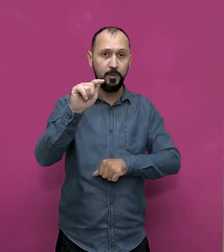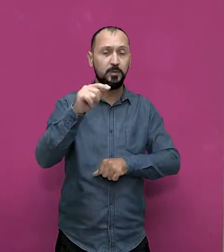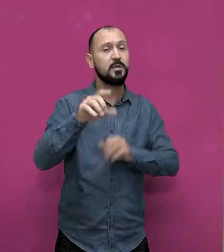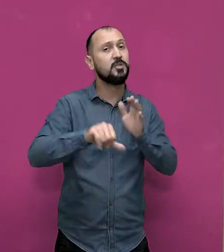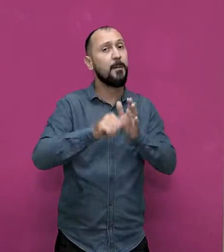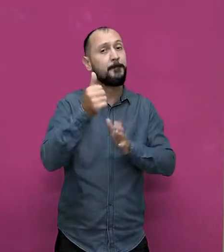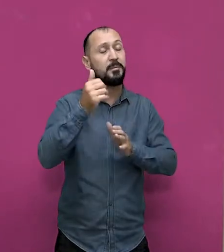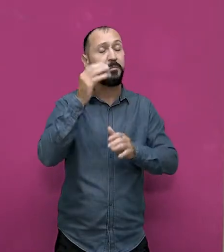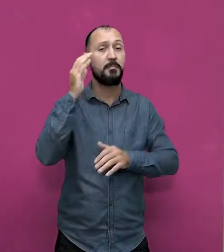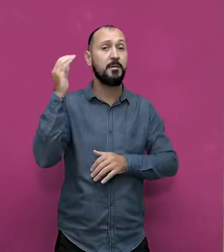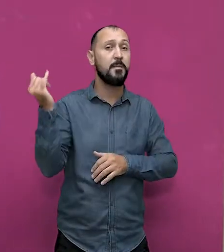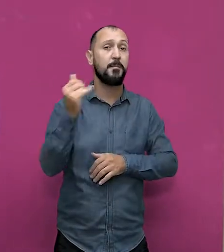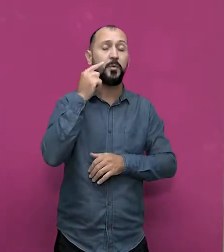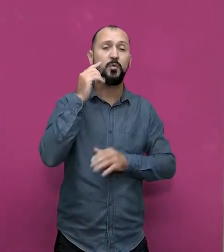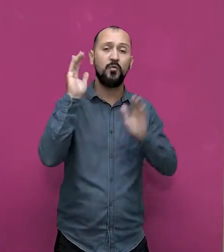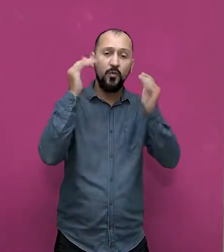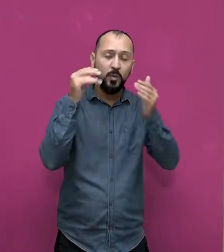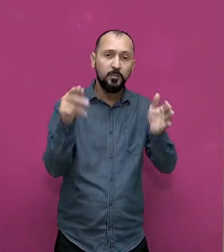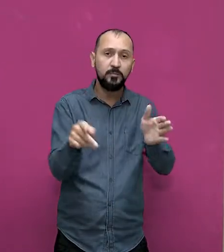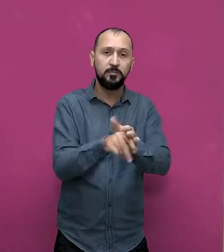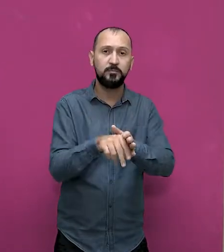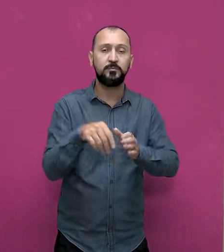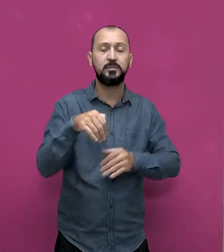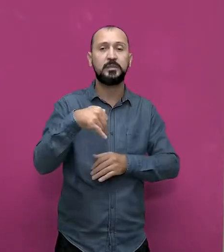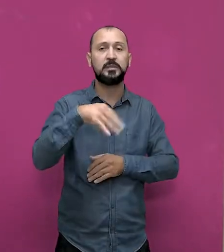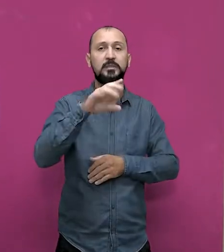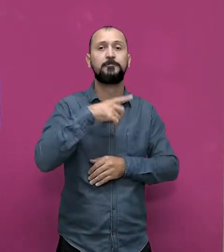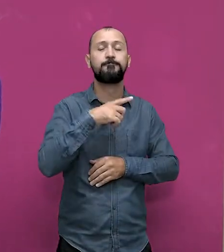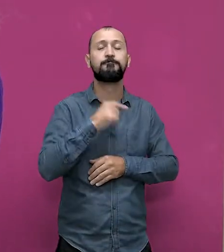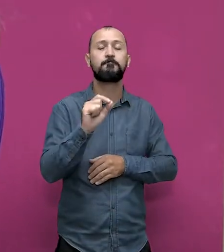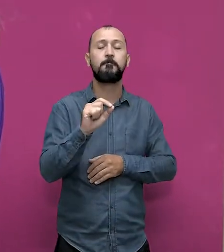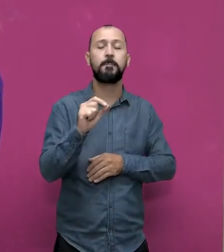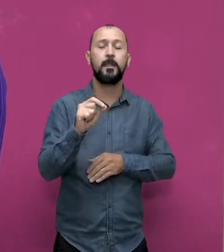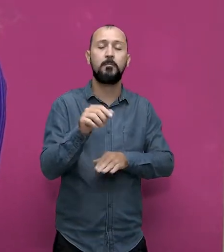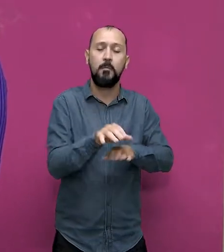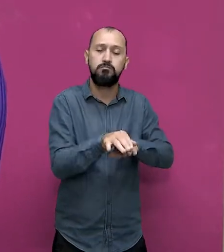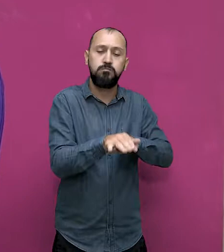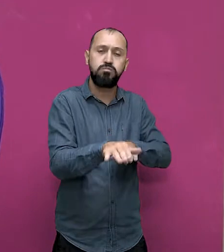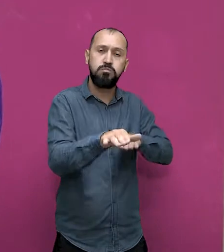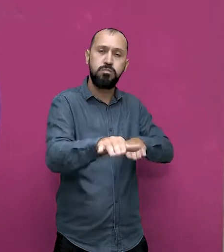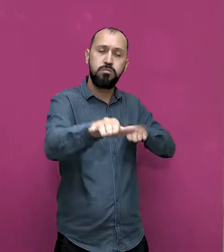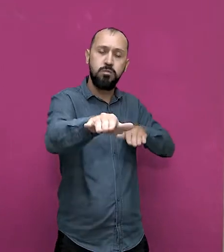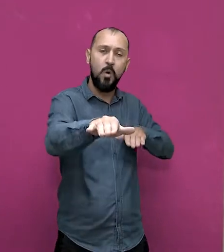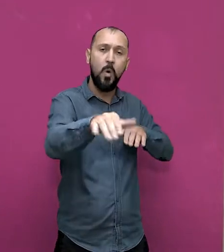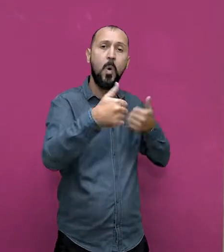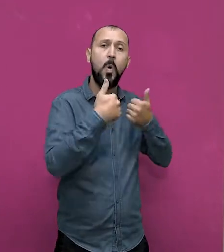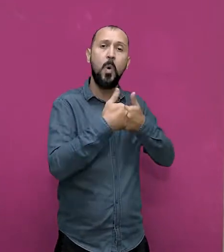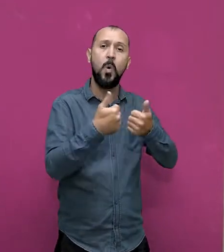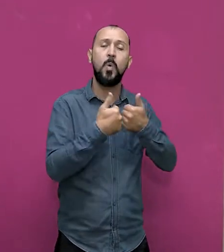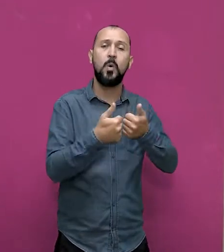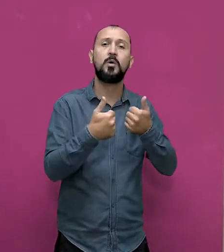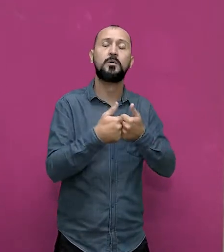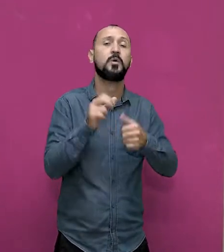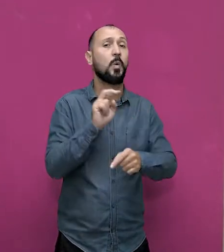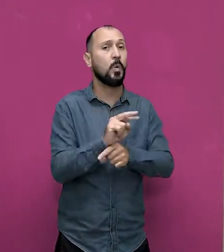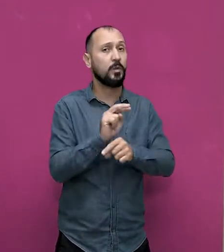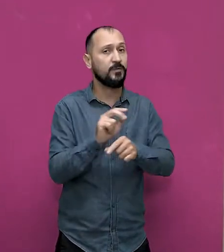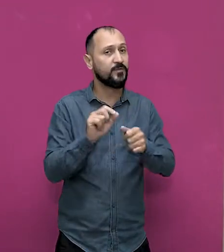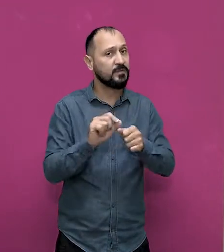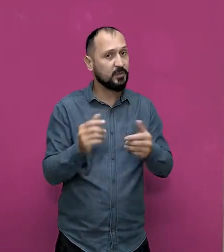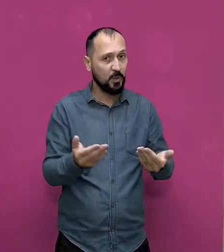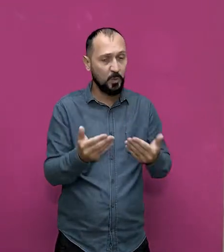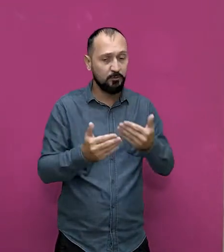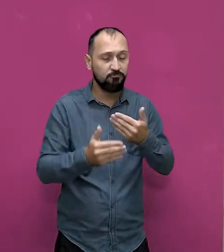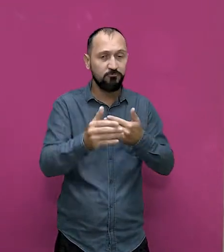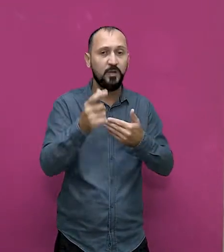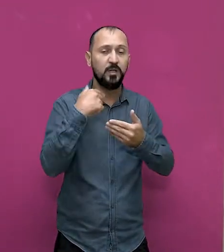Campo Grande já é o principal corredor de transporte, é o corredor que mais tem transporte público passando e todo o tratamento que a gente